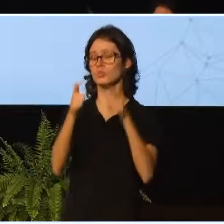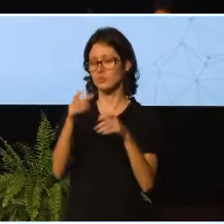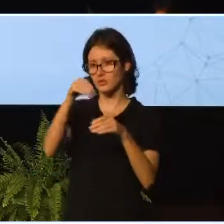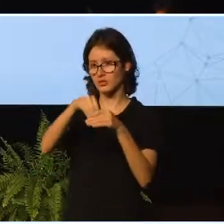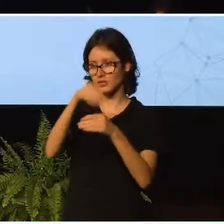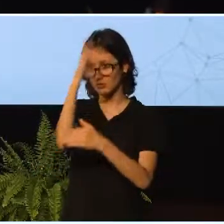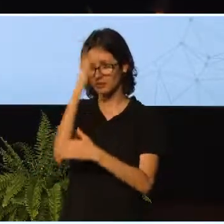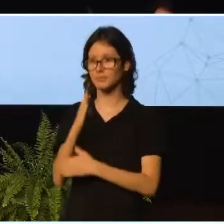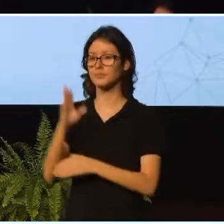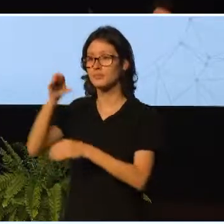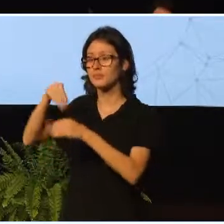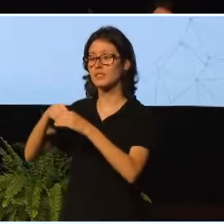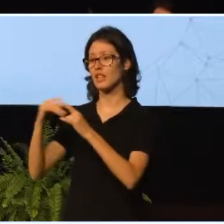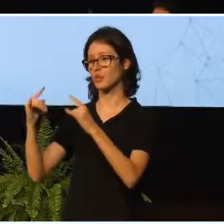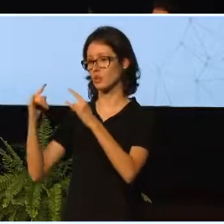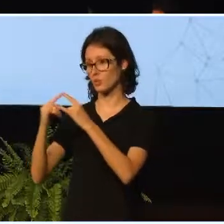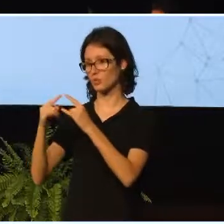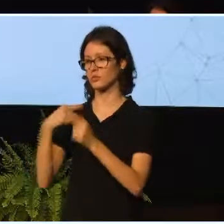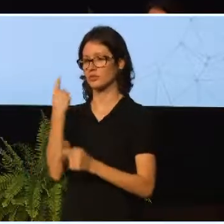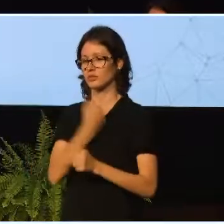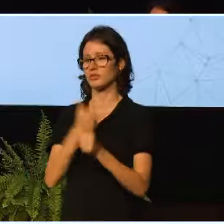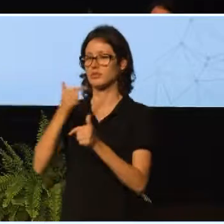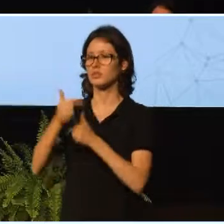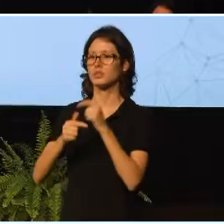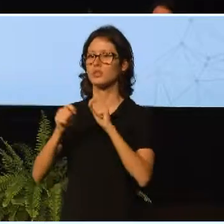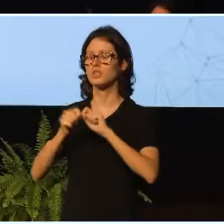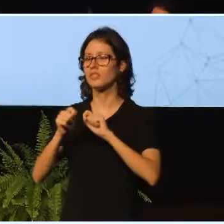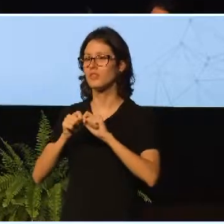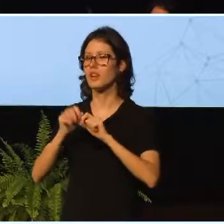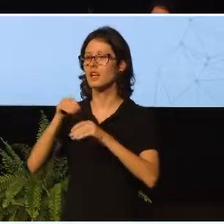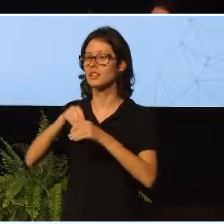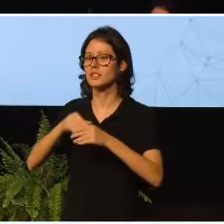Dentro do Instituto Santos Dumont, o que nós estamos fazendo?